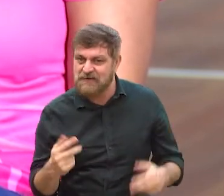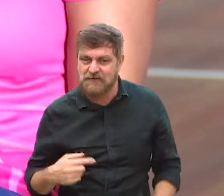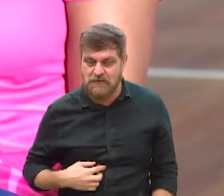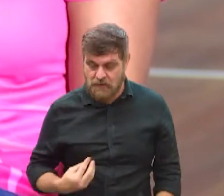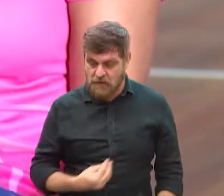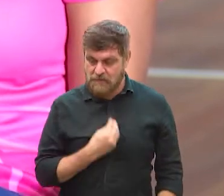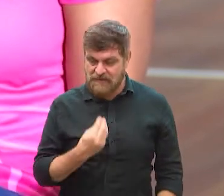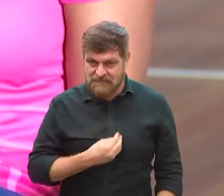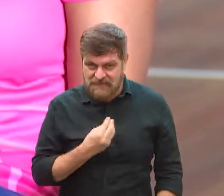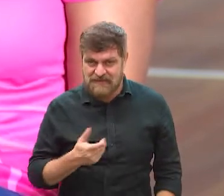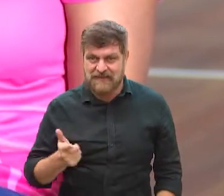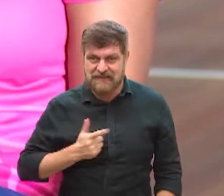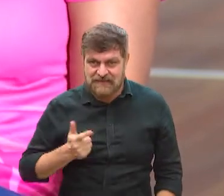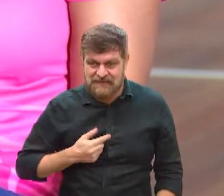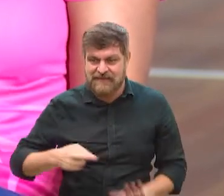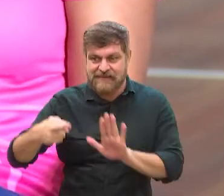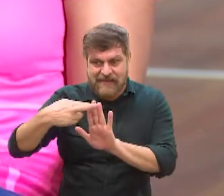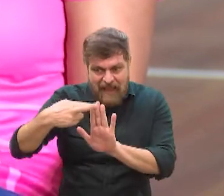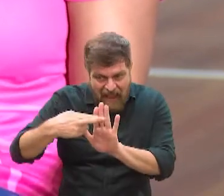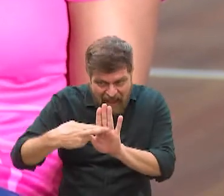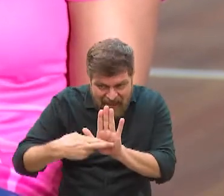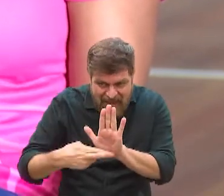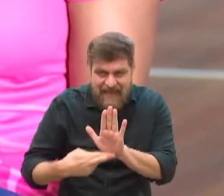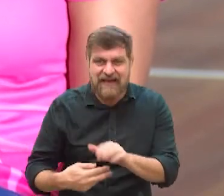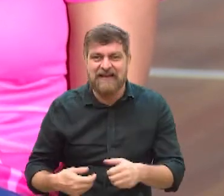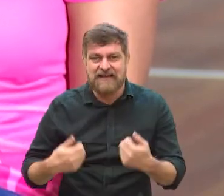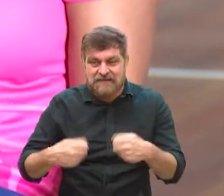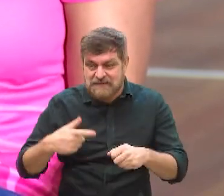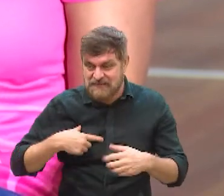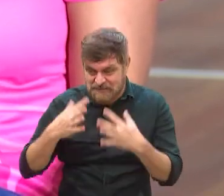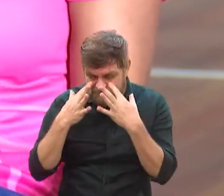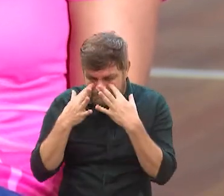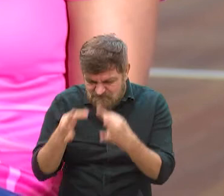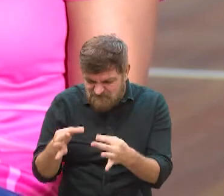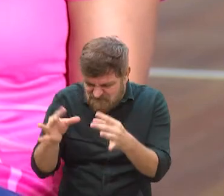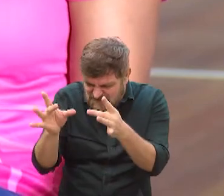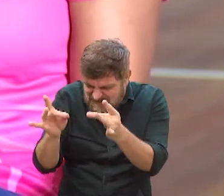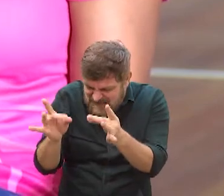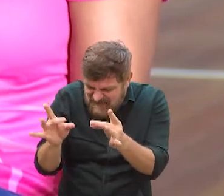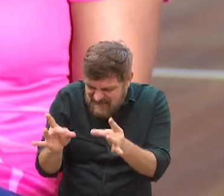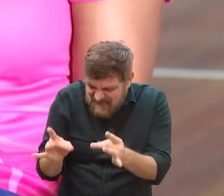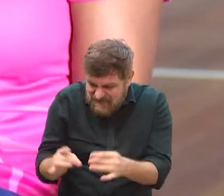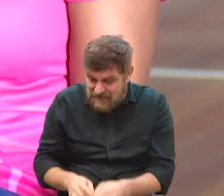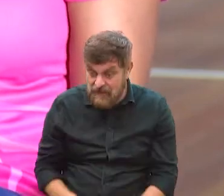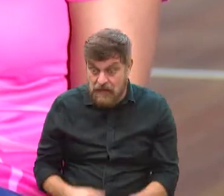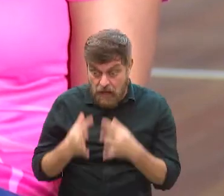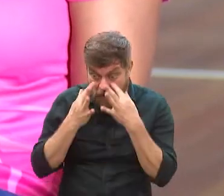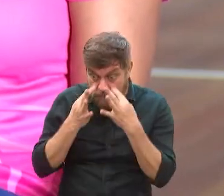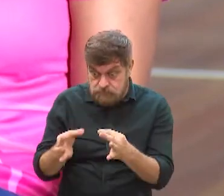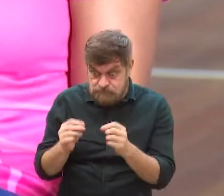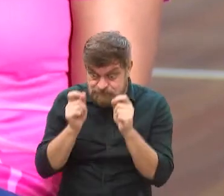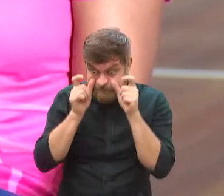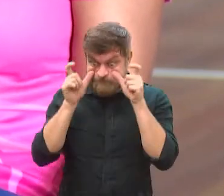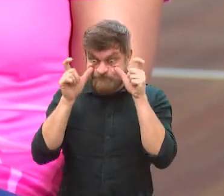vida de atleta, né? Que tem que ter disciplina, tem que ter precisão, tem que ter